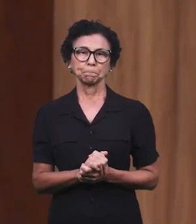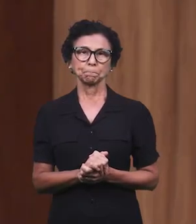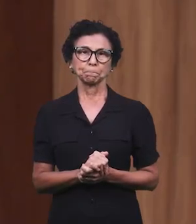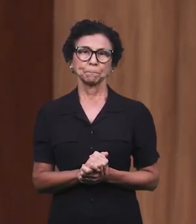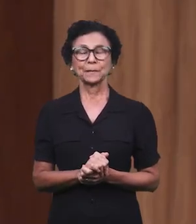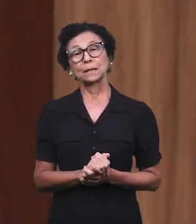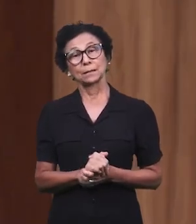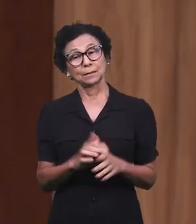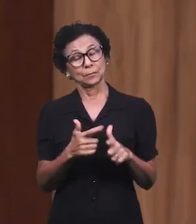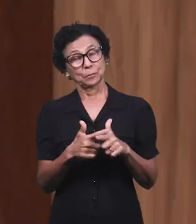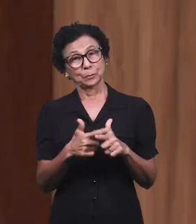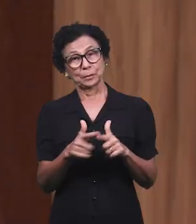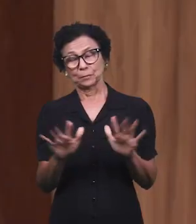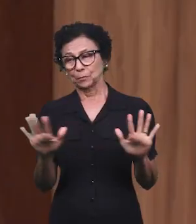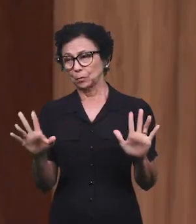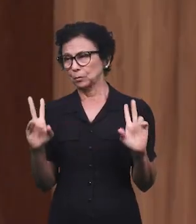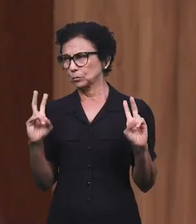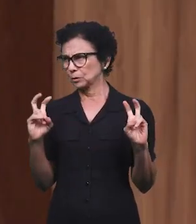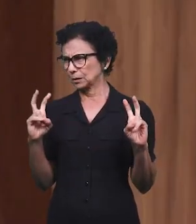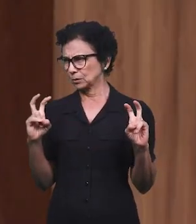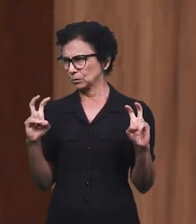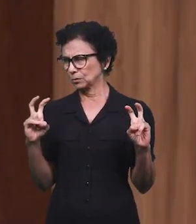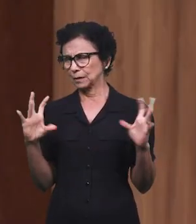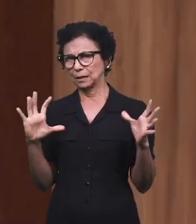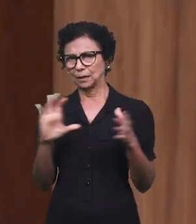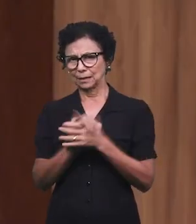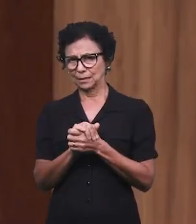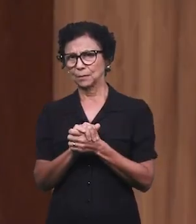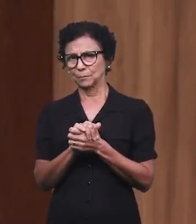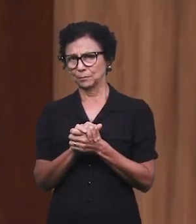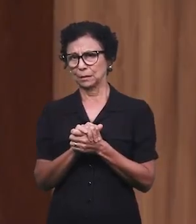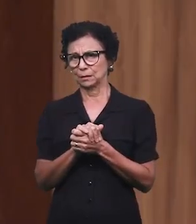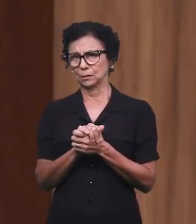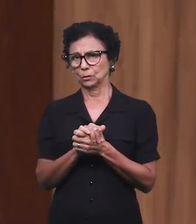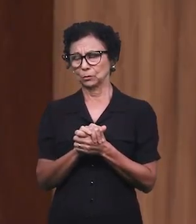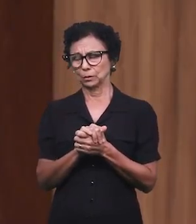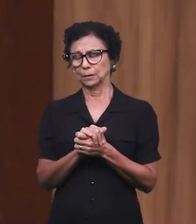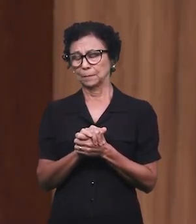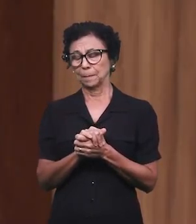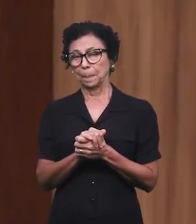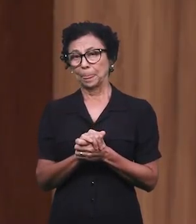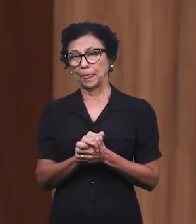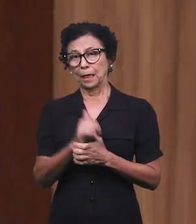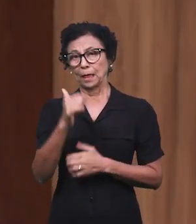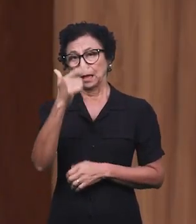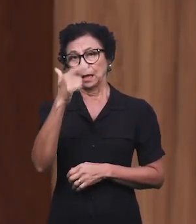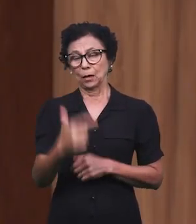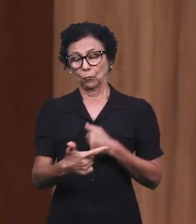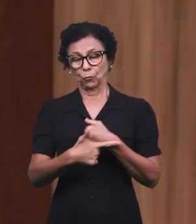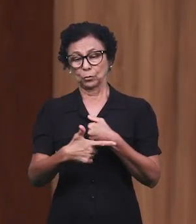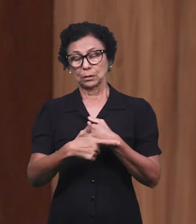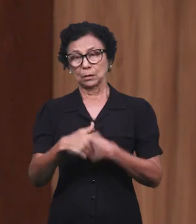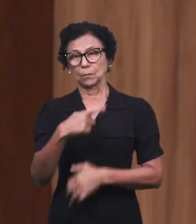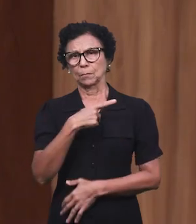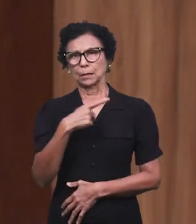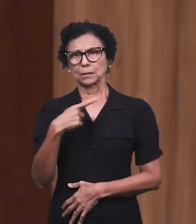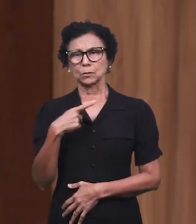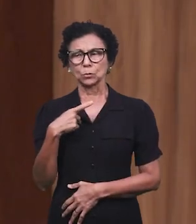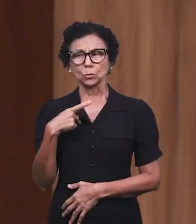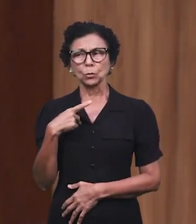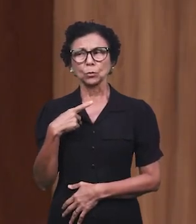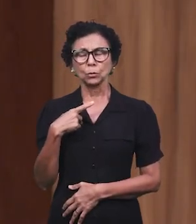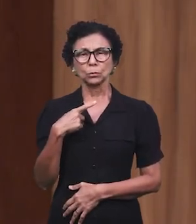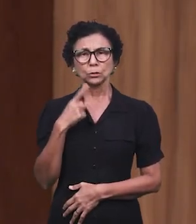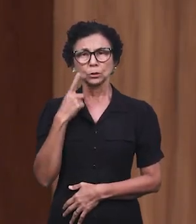vezes nós estamos falando aqui de um assunto, estamos falando de casamento, mas eu, como pastor, eu já assisti